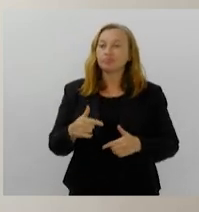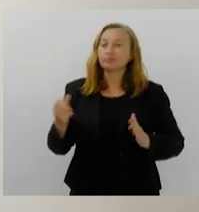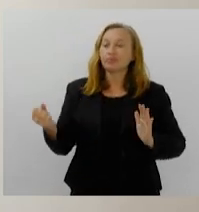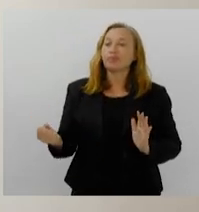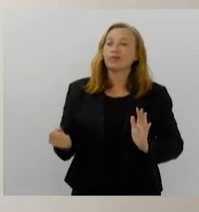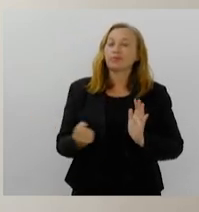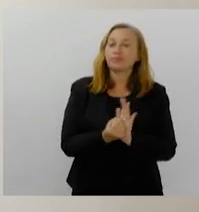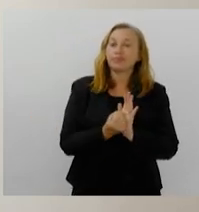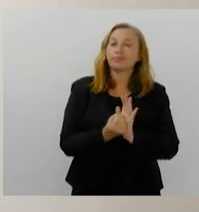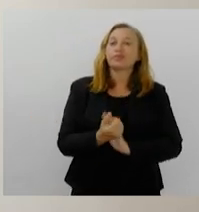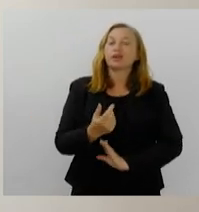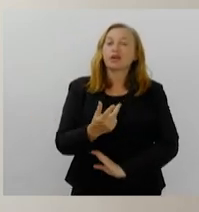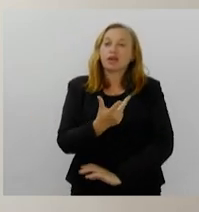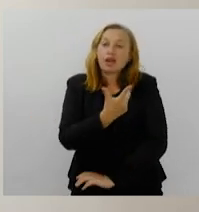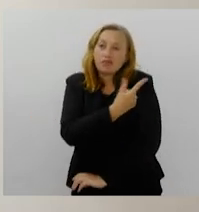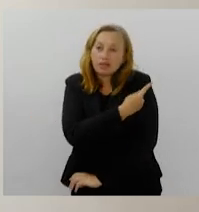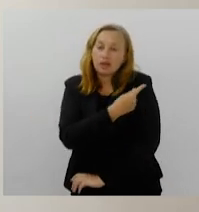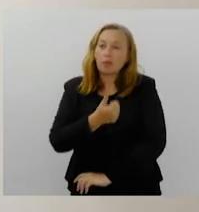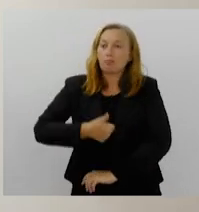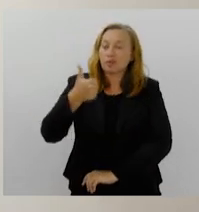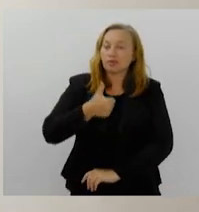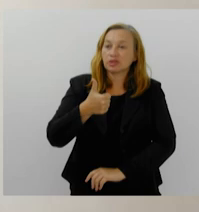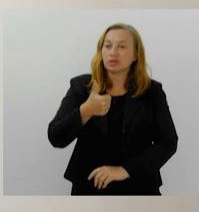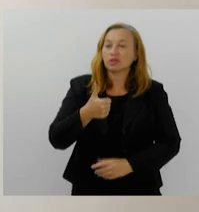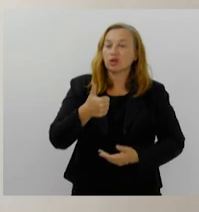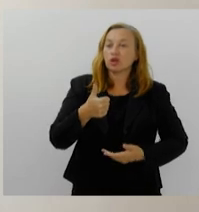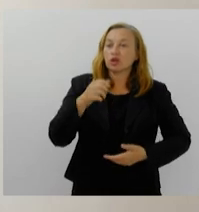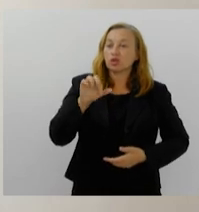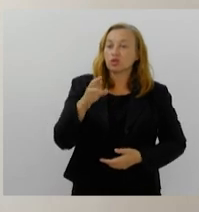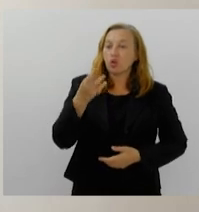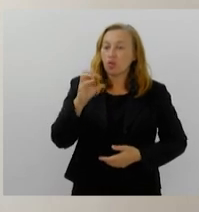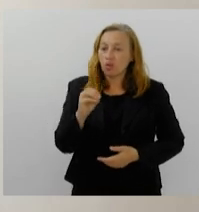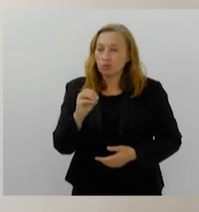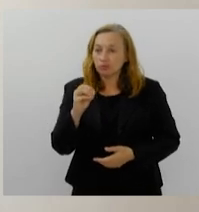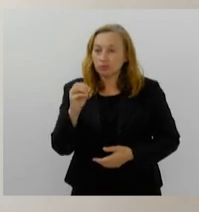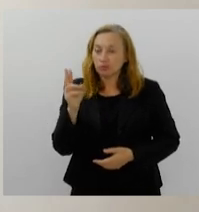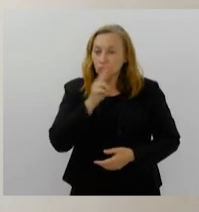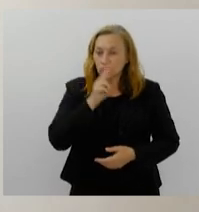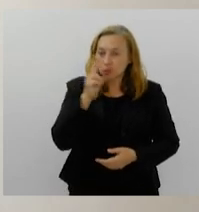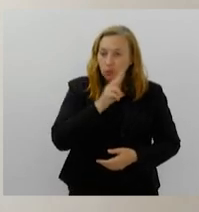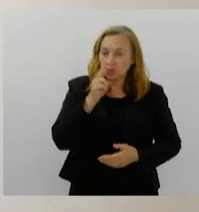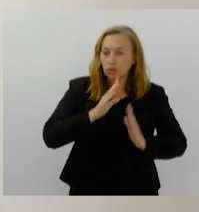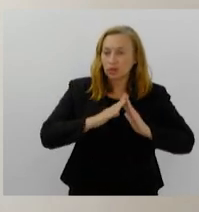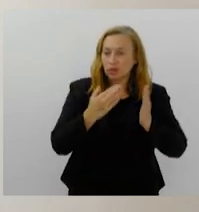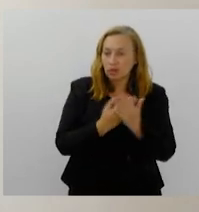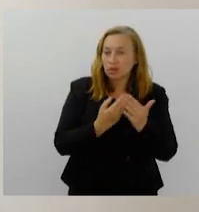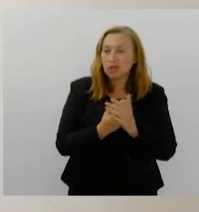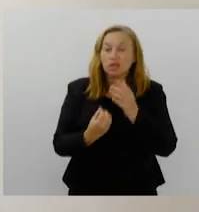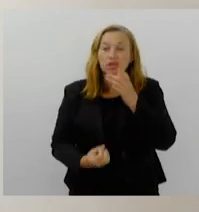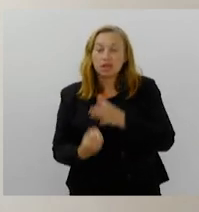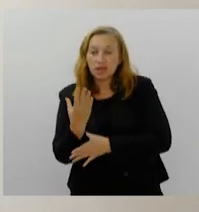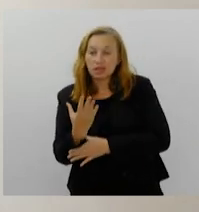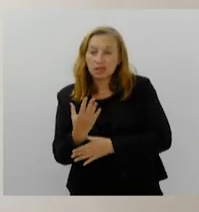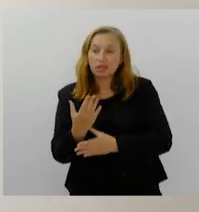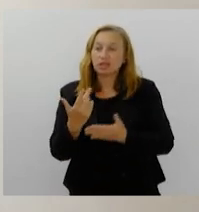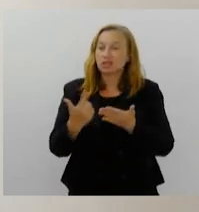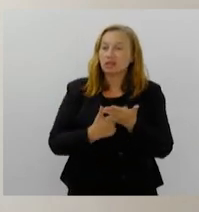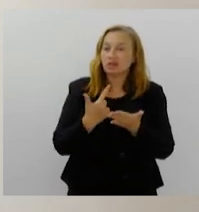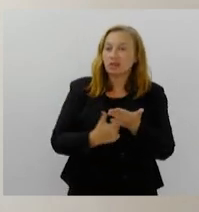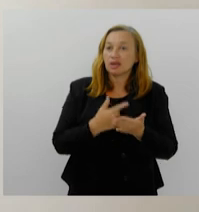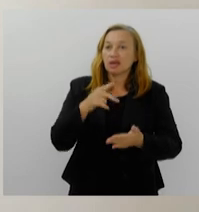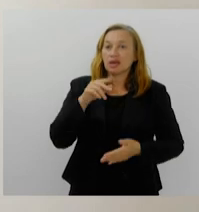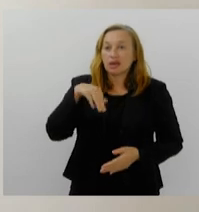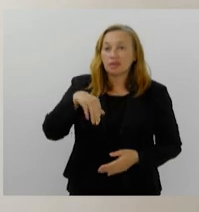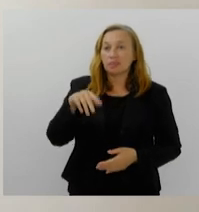Vacinação, Primeiros Socorros nas Escolas e Prevenção e Combate ao Bullying. A criação dessas revistas pelo MPT